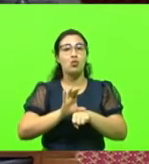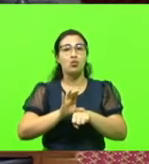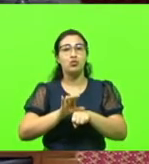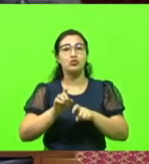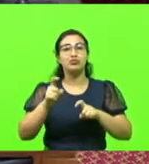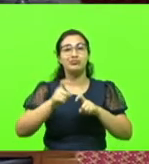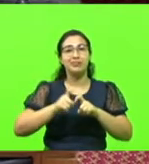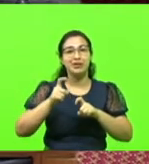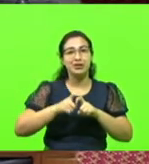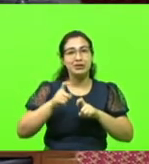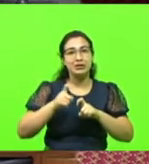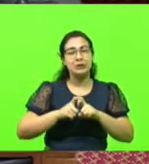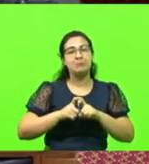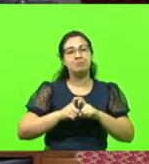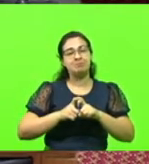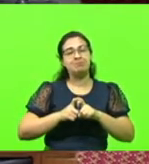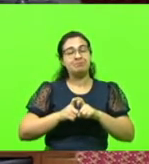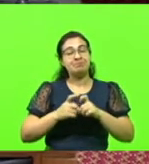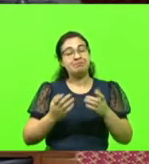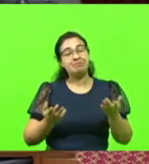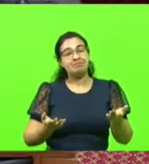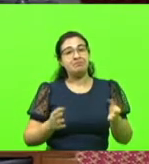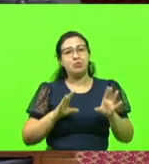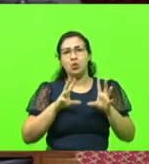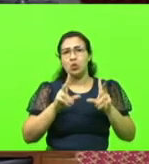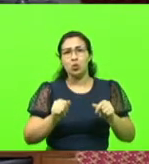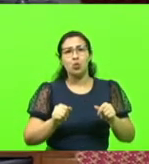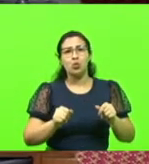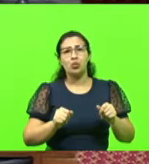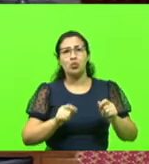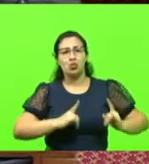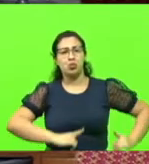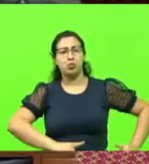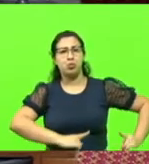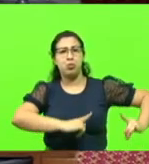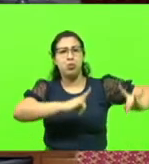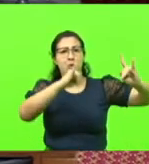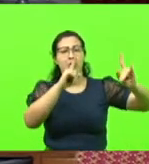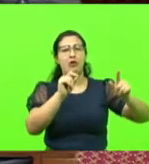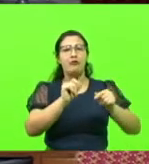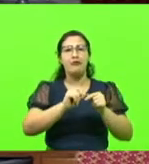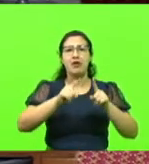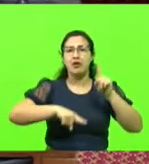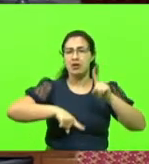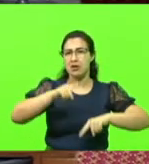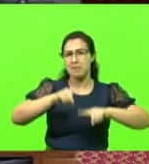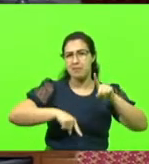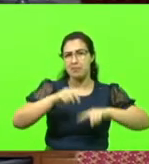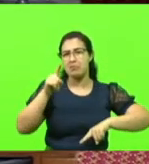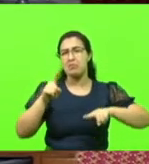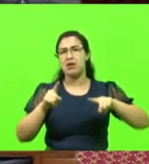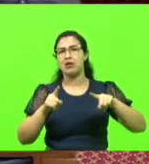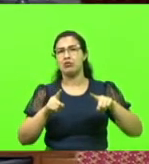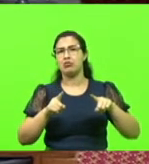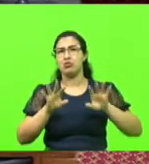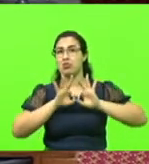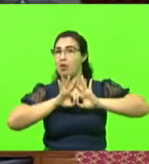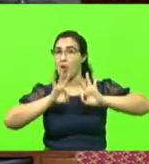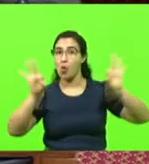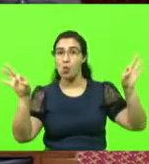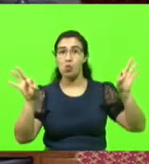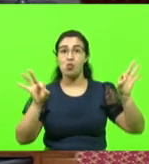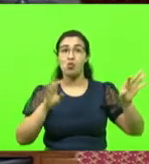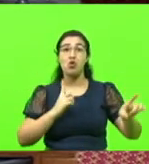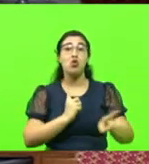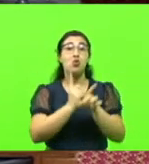Medicina. Todo um novo prédio foi levantado, equipamentos de ponta, só